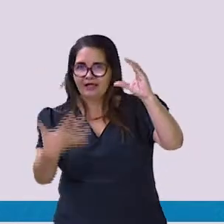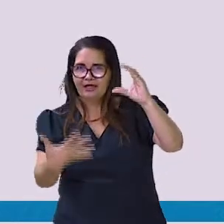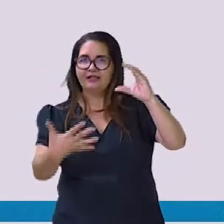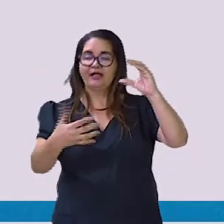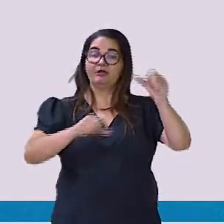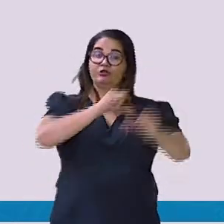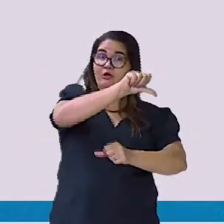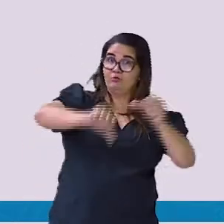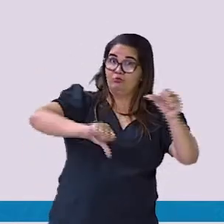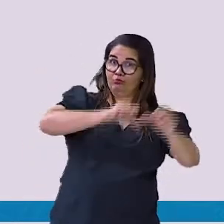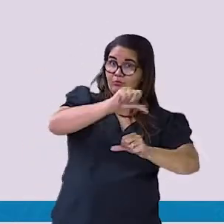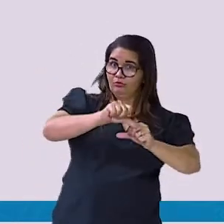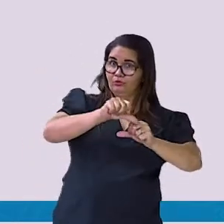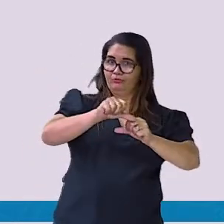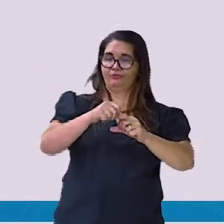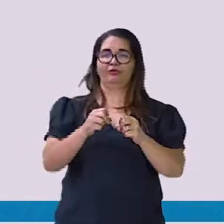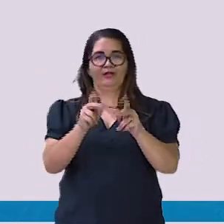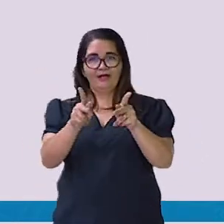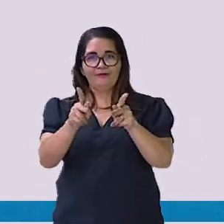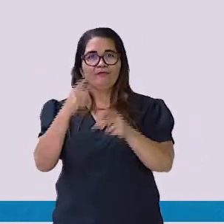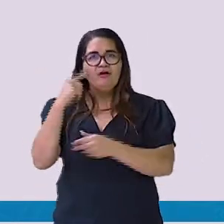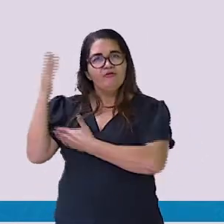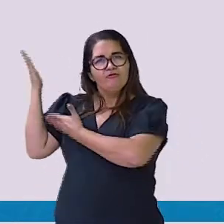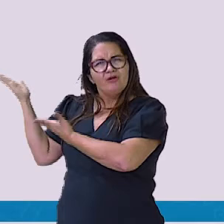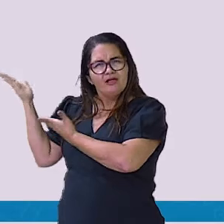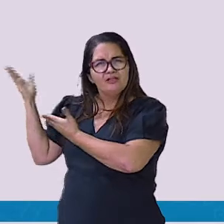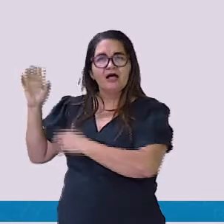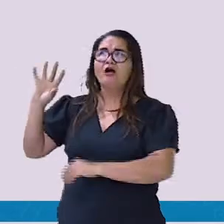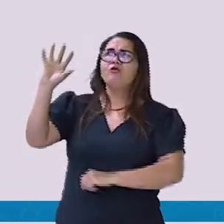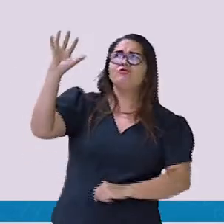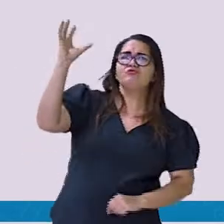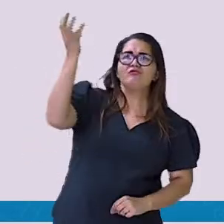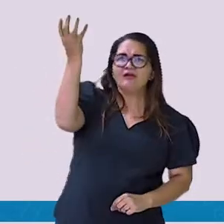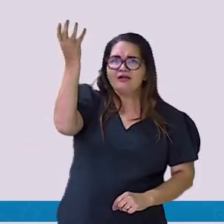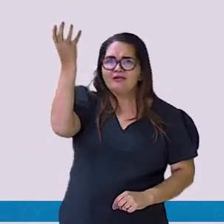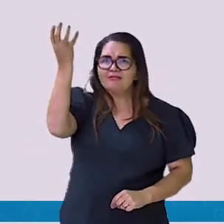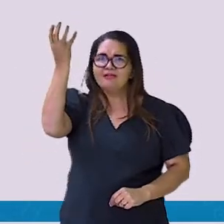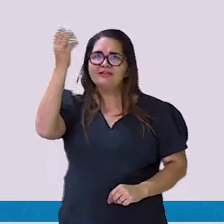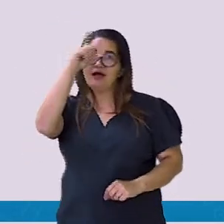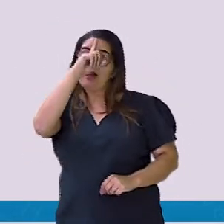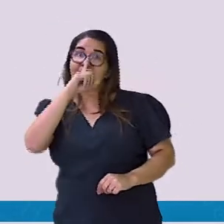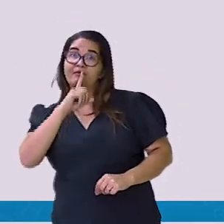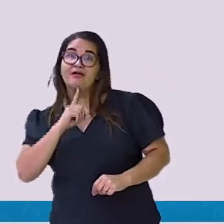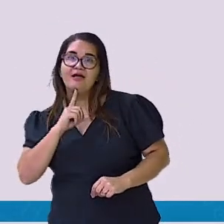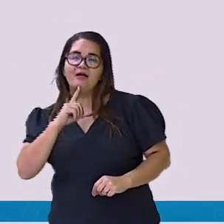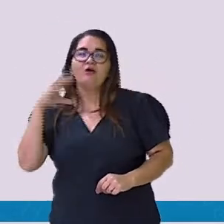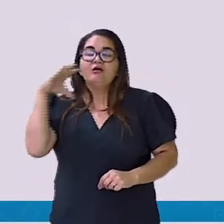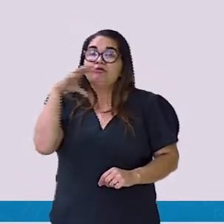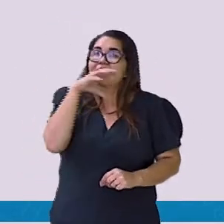Os climas. De amarelo, clima tropical.